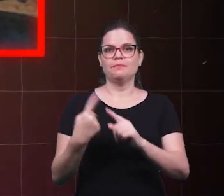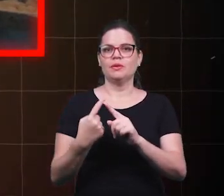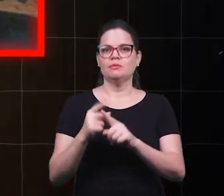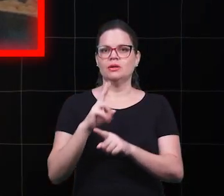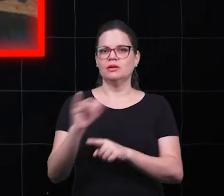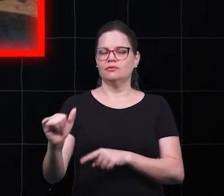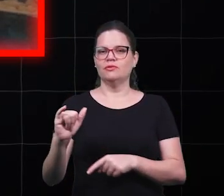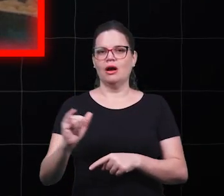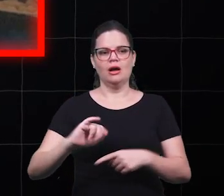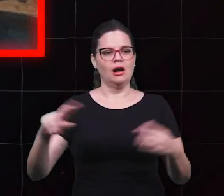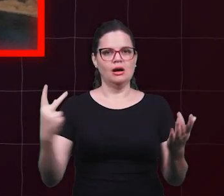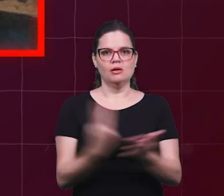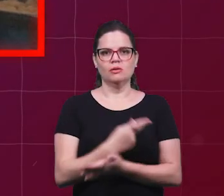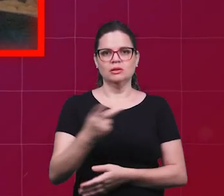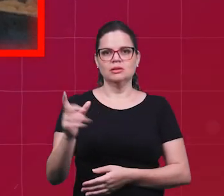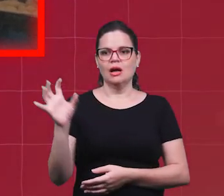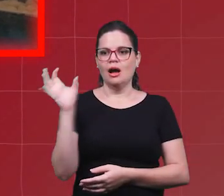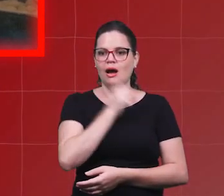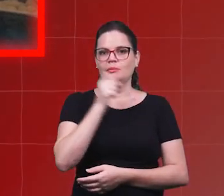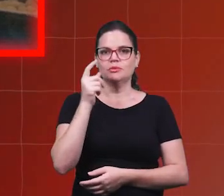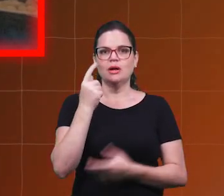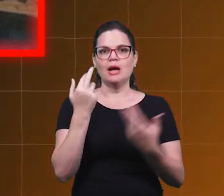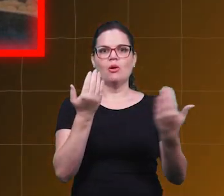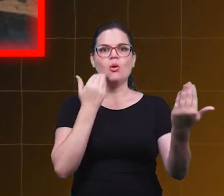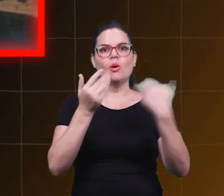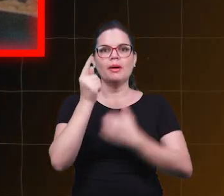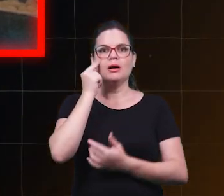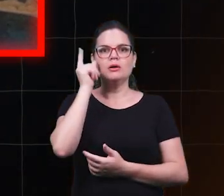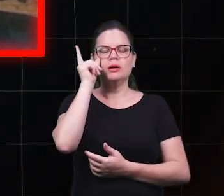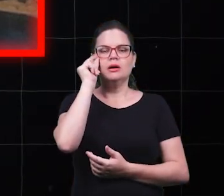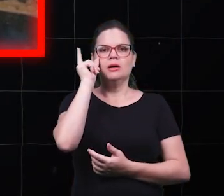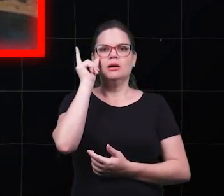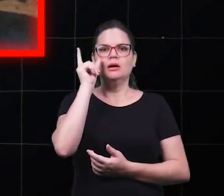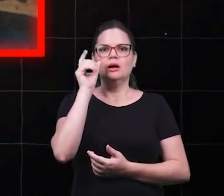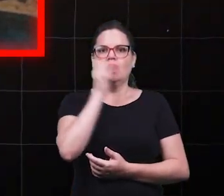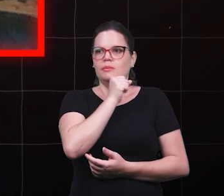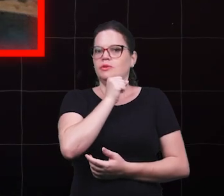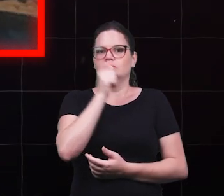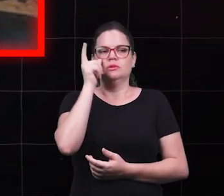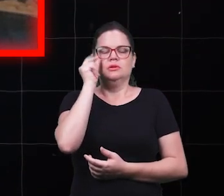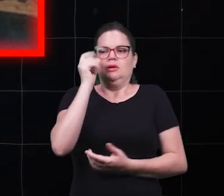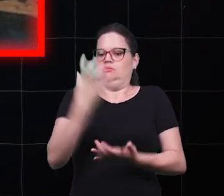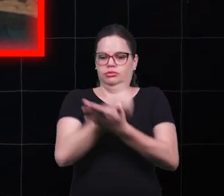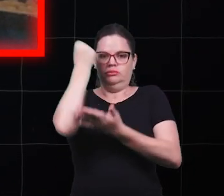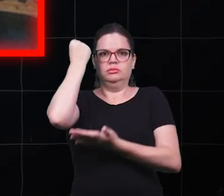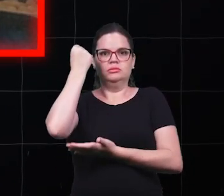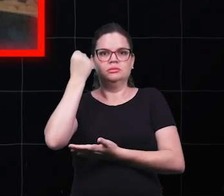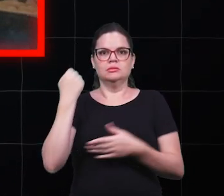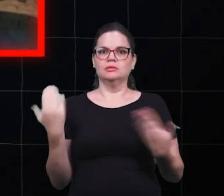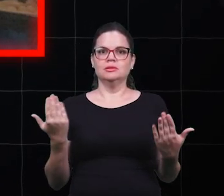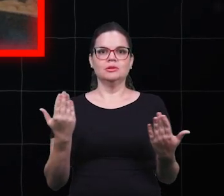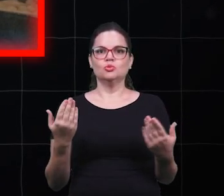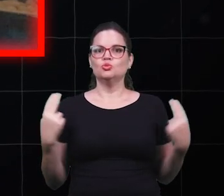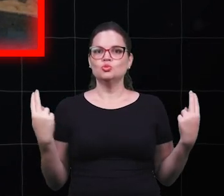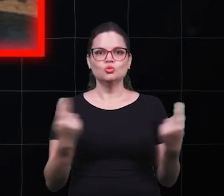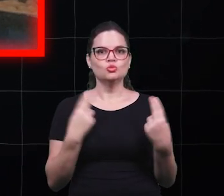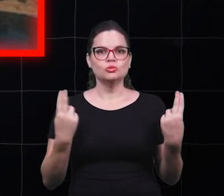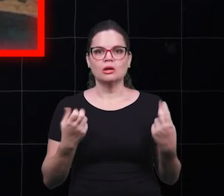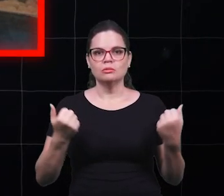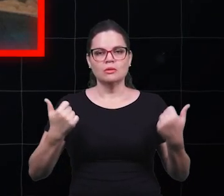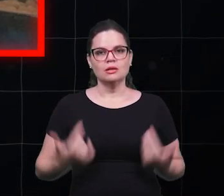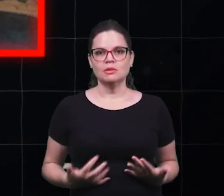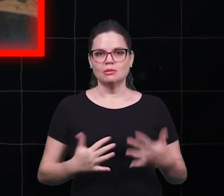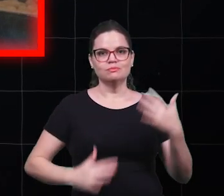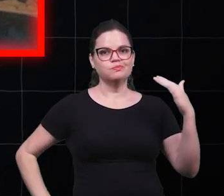forma imediata, né? A palavra diz no abrir e fechar de olhos. Então, transcende todas as leis naturais do universo. Então,